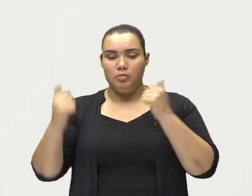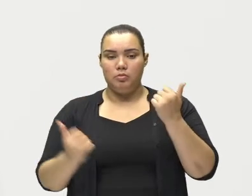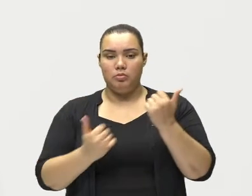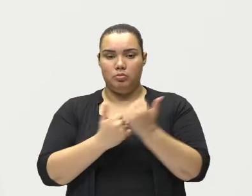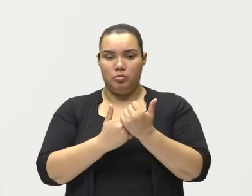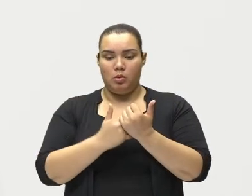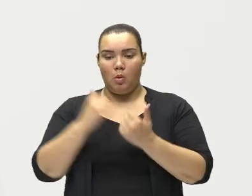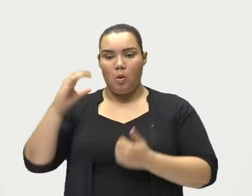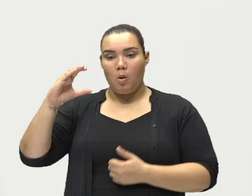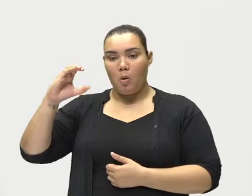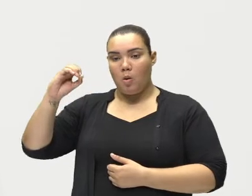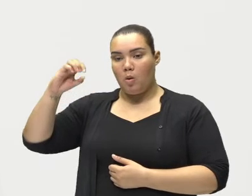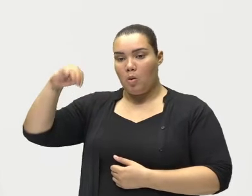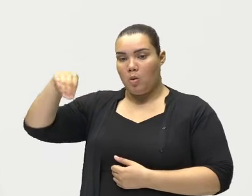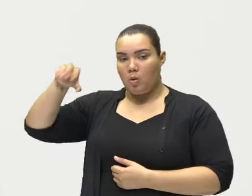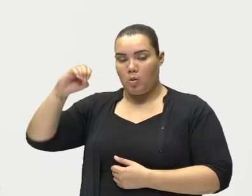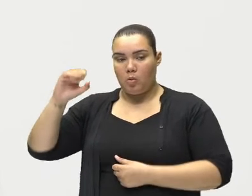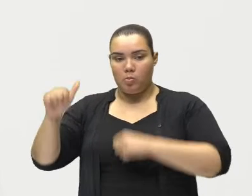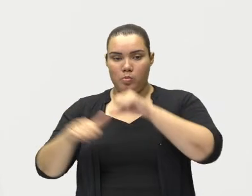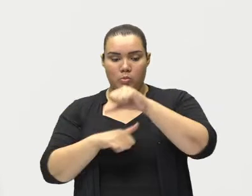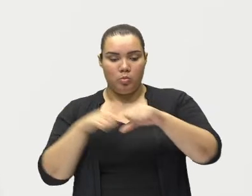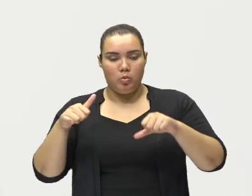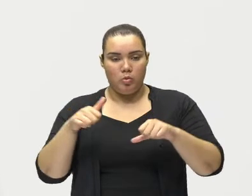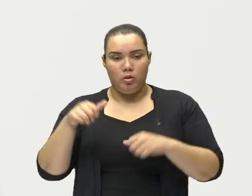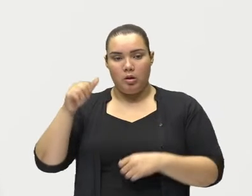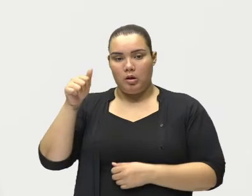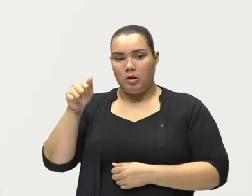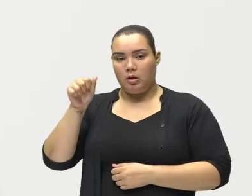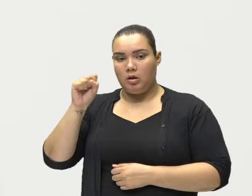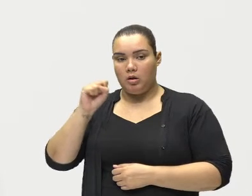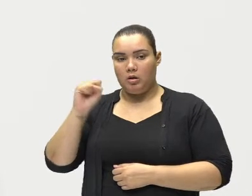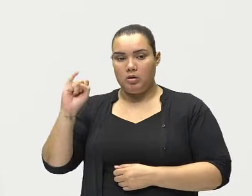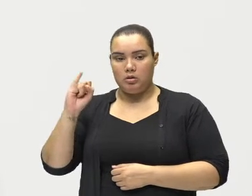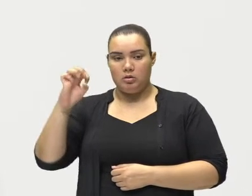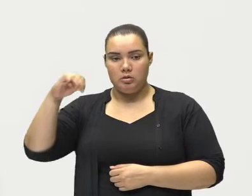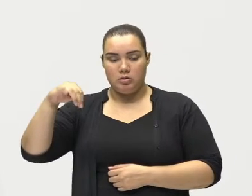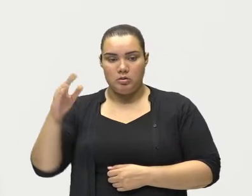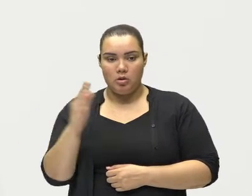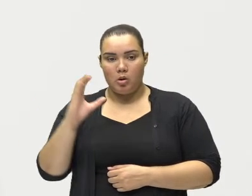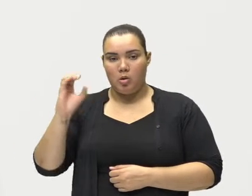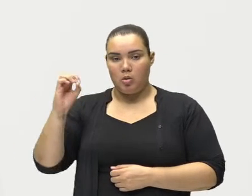o como por assim como.